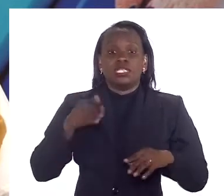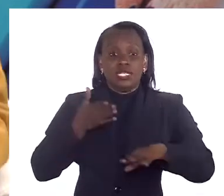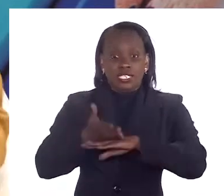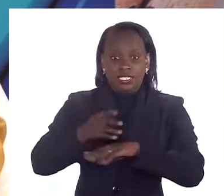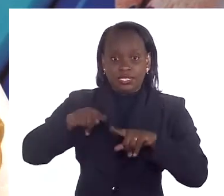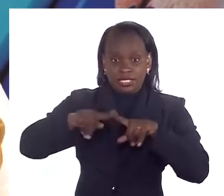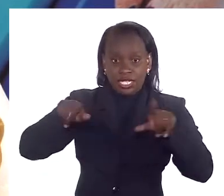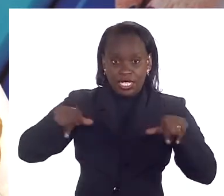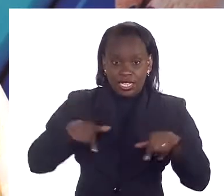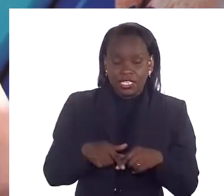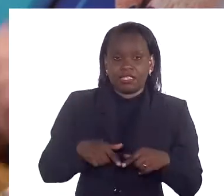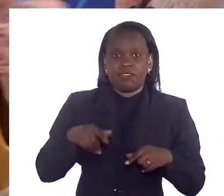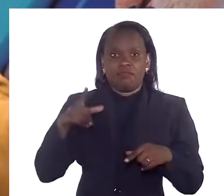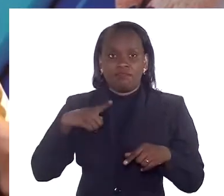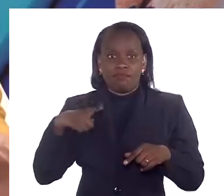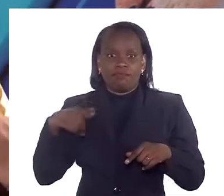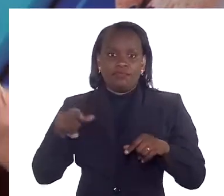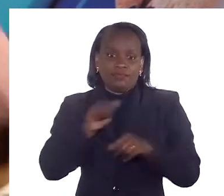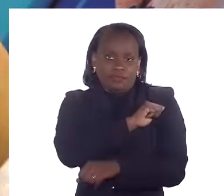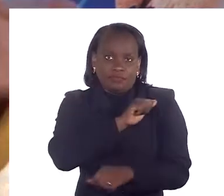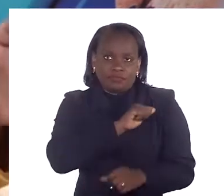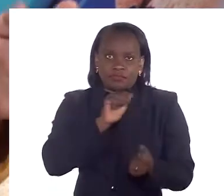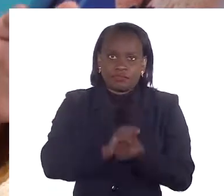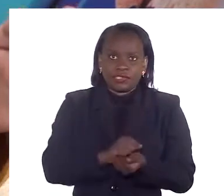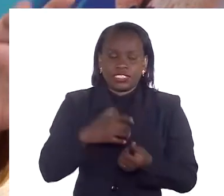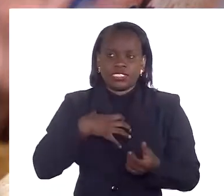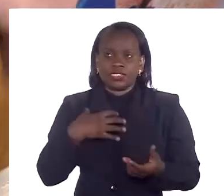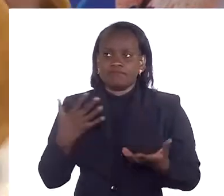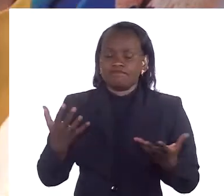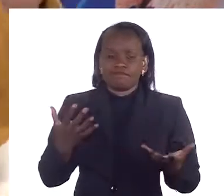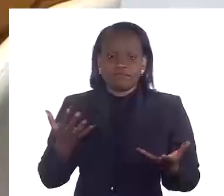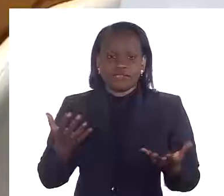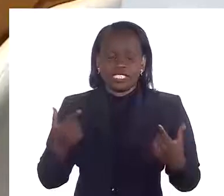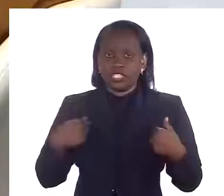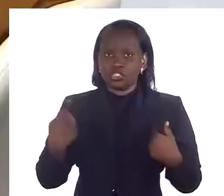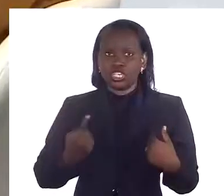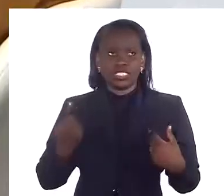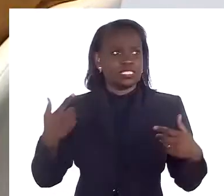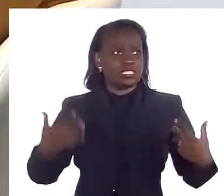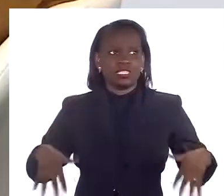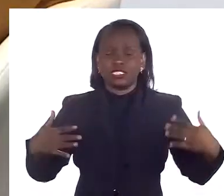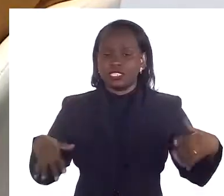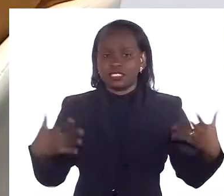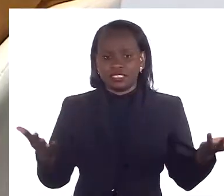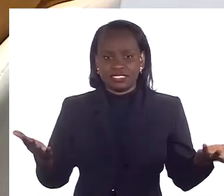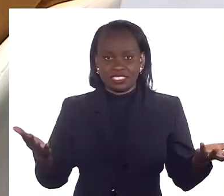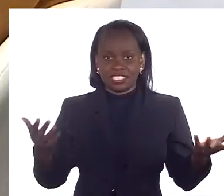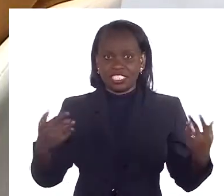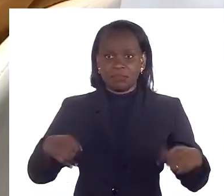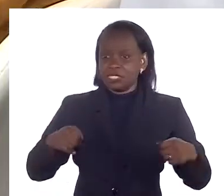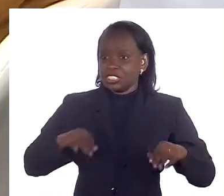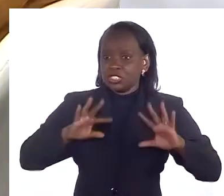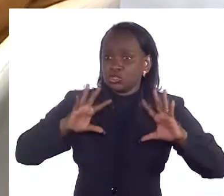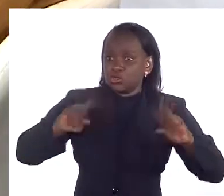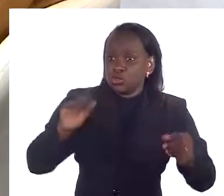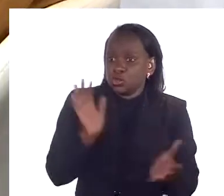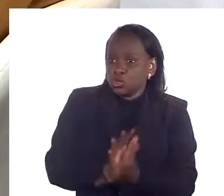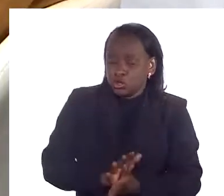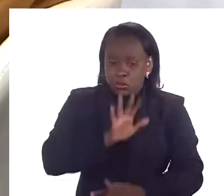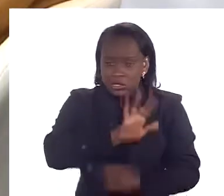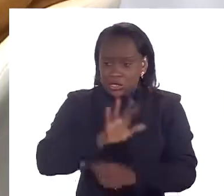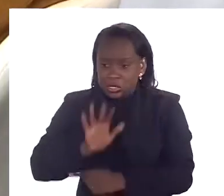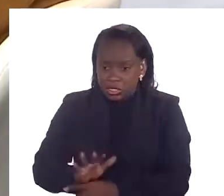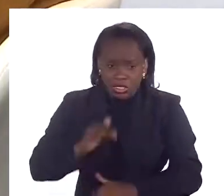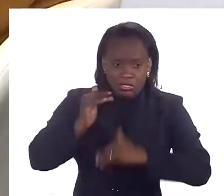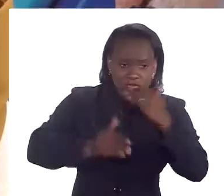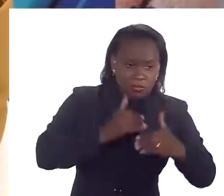gente entra em sala, como é a gente que está em sala e estão os alunos, a gente sente meio que assim, eu estou sozinha aqui, né? Eu tenho que dar conta dessa turma,